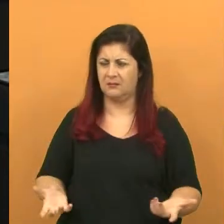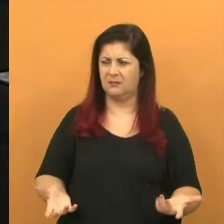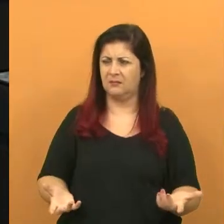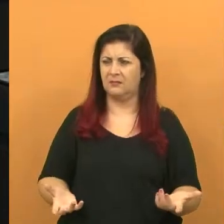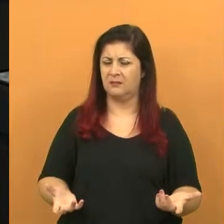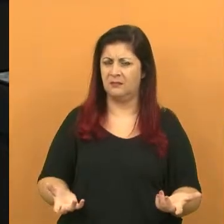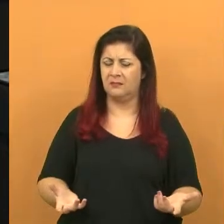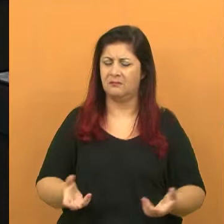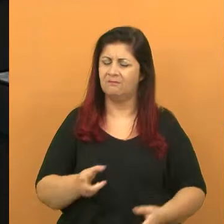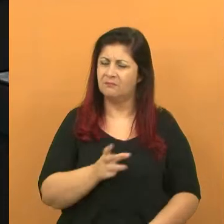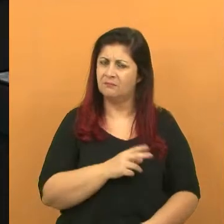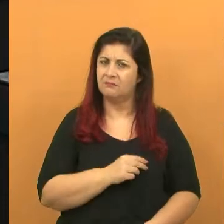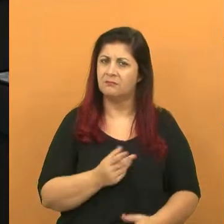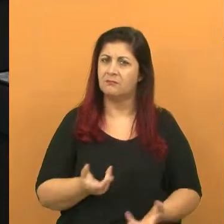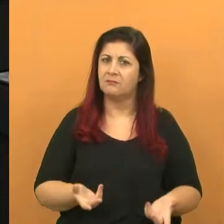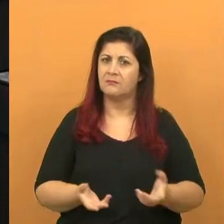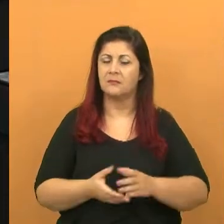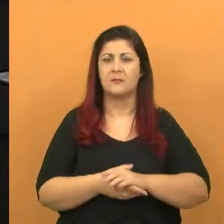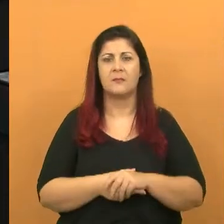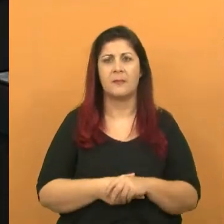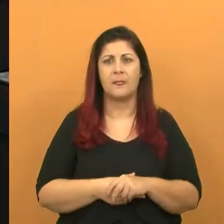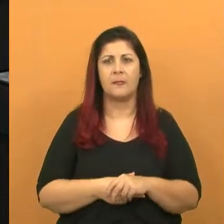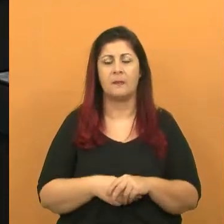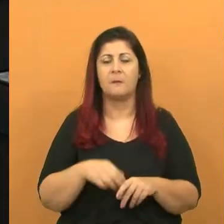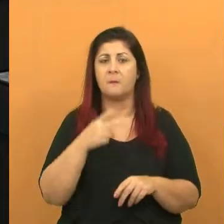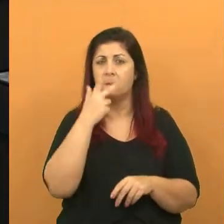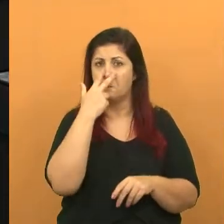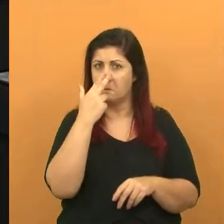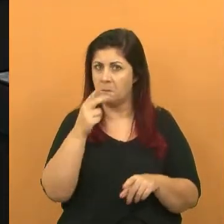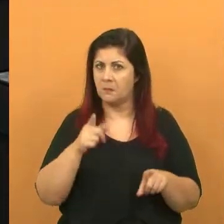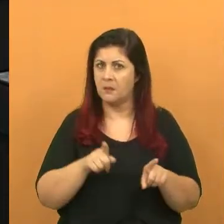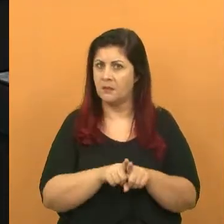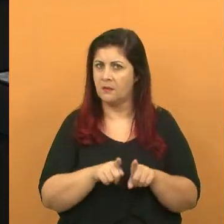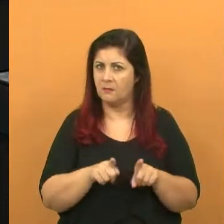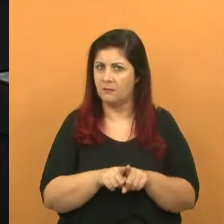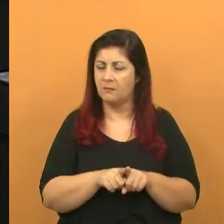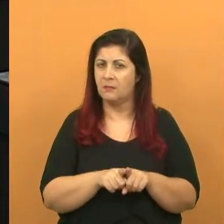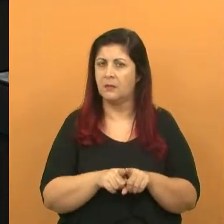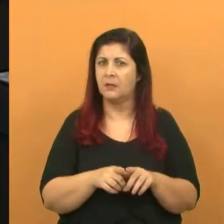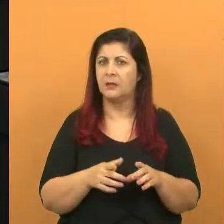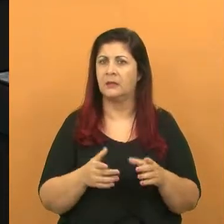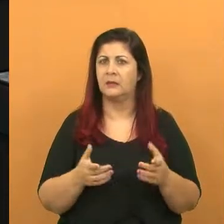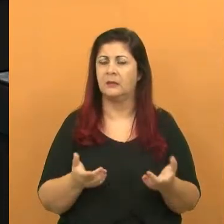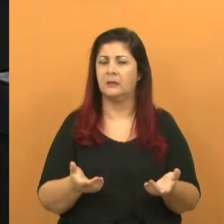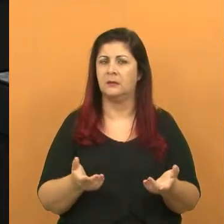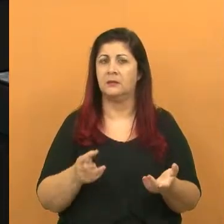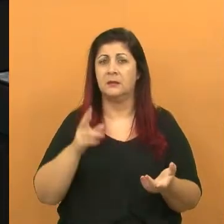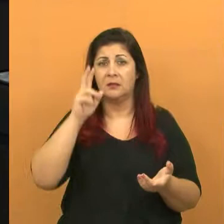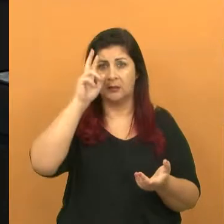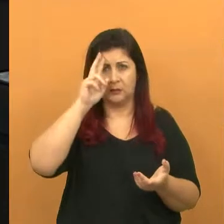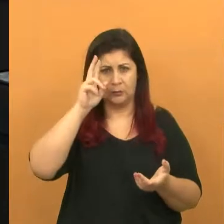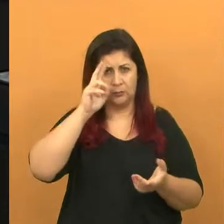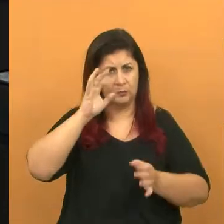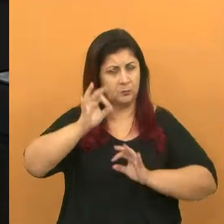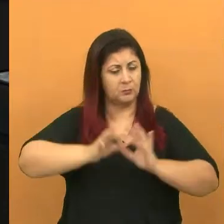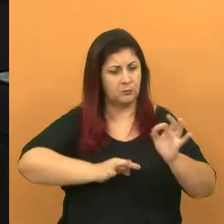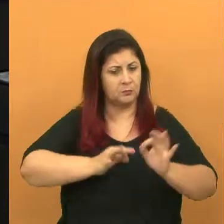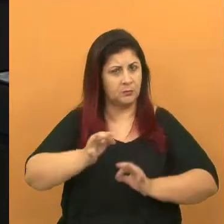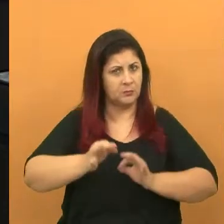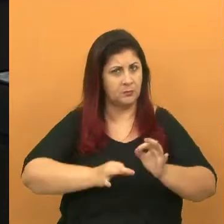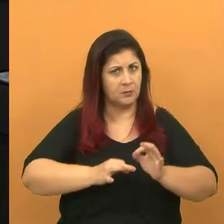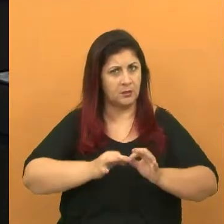pareça, tá? Então, eu acho que também dentro das histórias que constroem uma sociedade